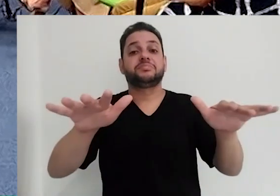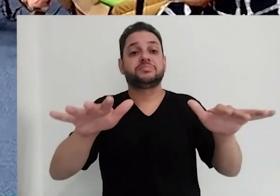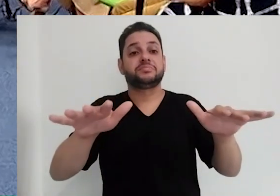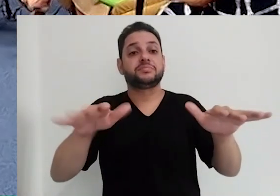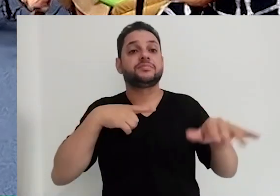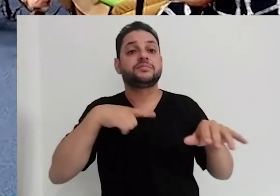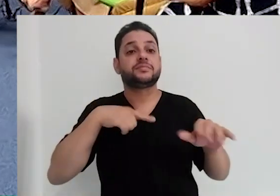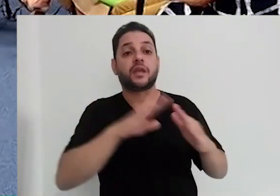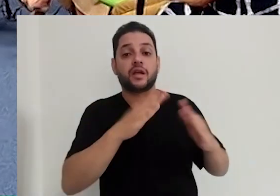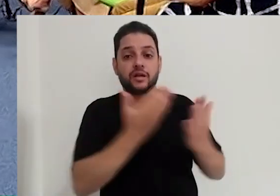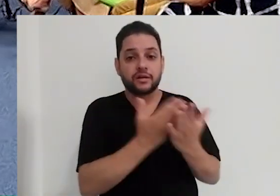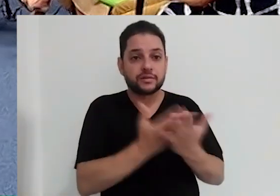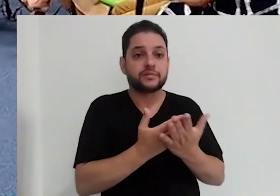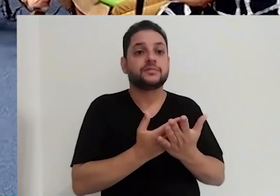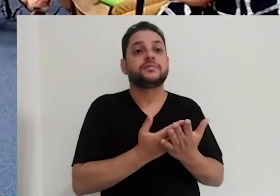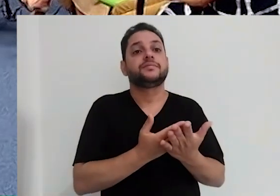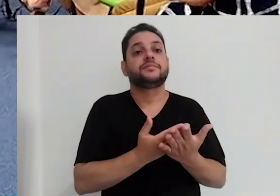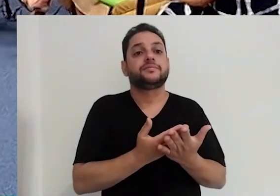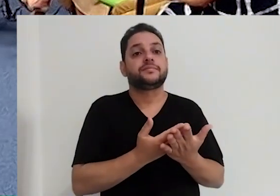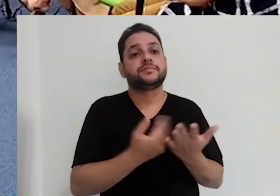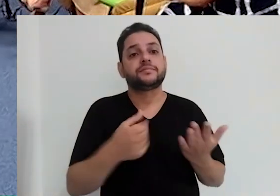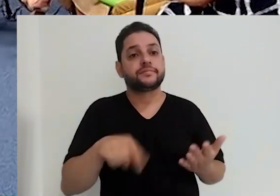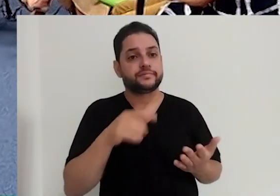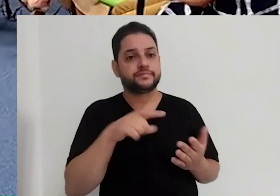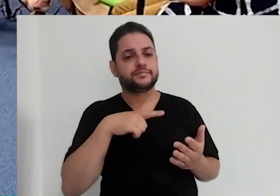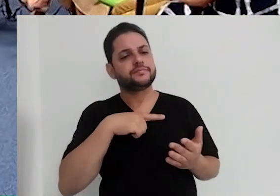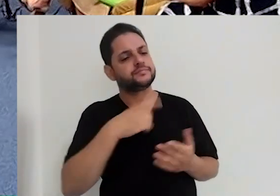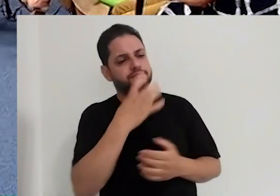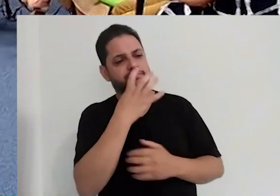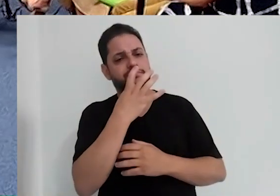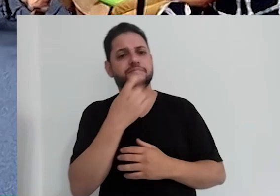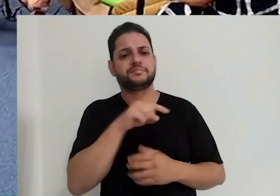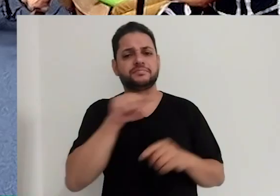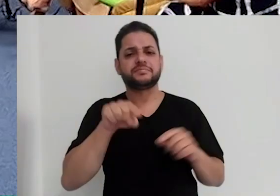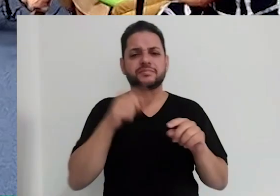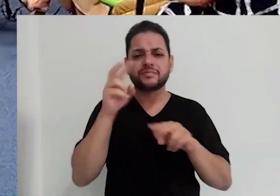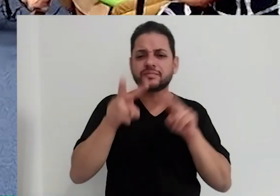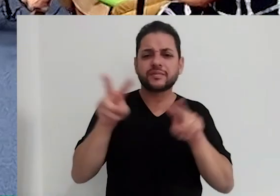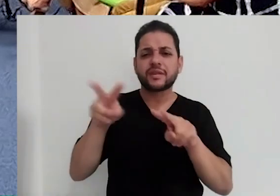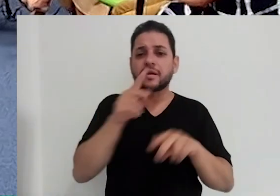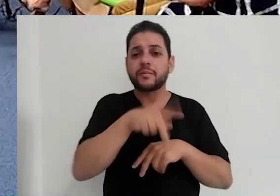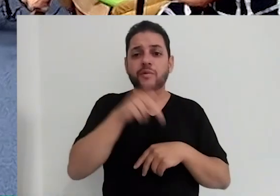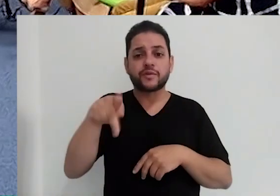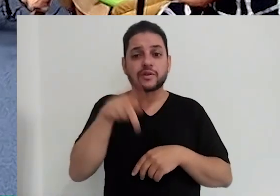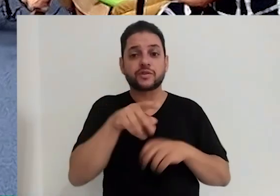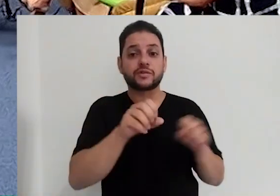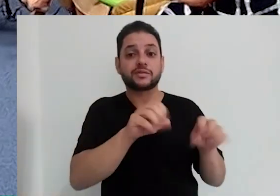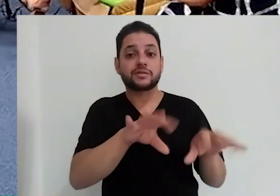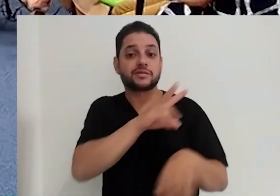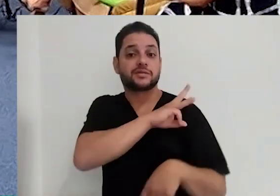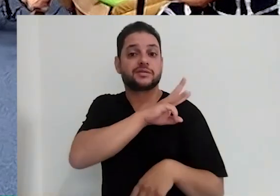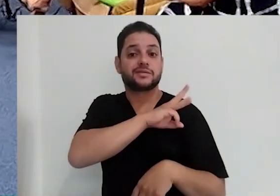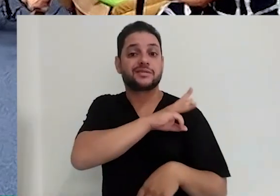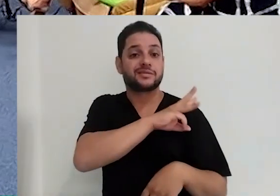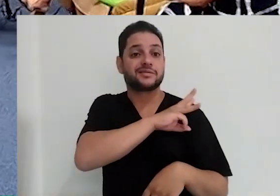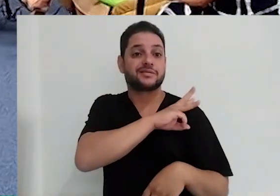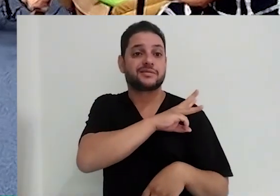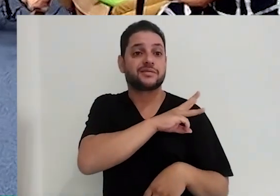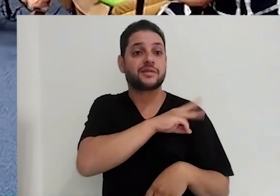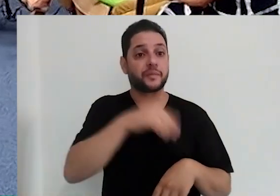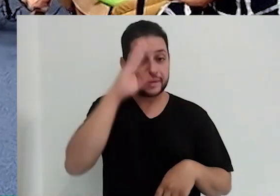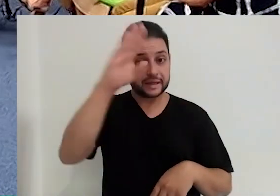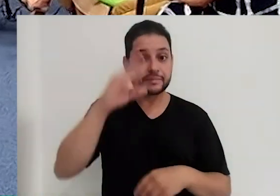escolas que foi uma coisa eh muito interessante sabe de ver de você ver professores de ensino médio de ensino eh não especialmente de Ensino